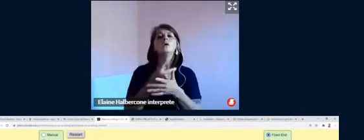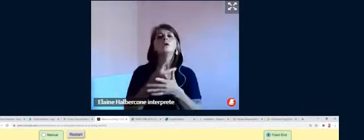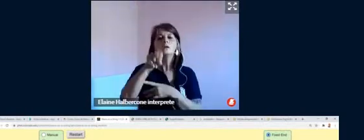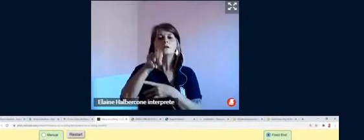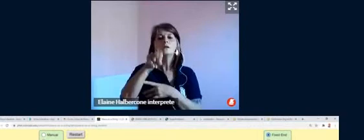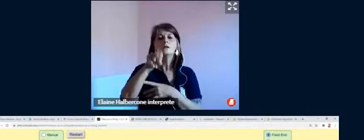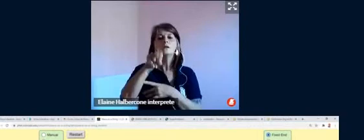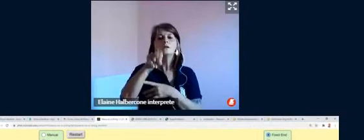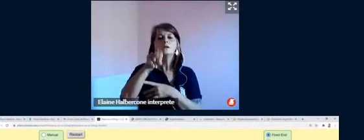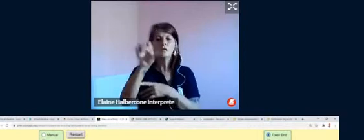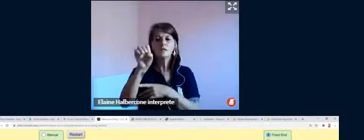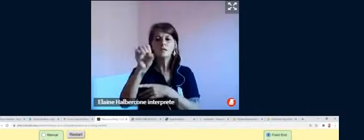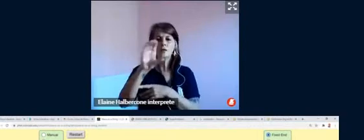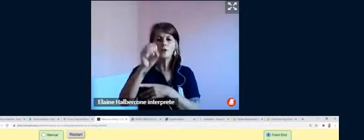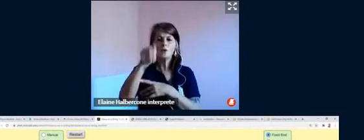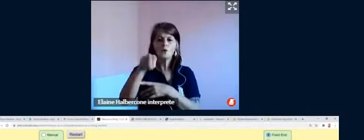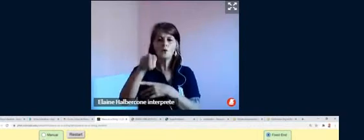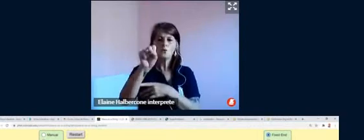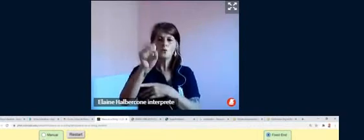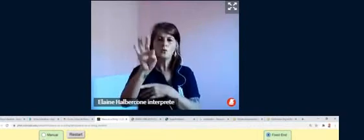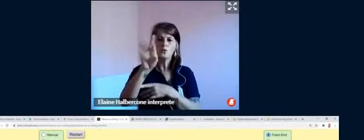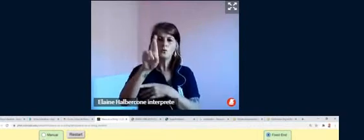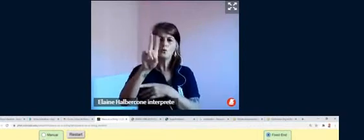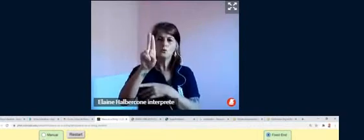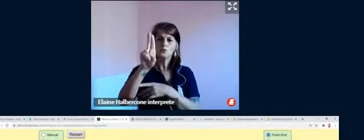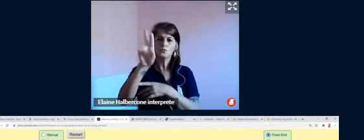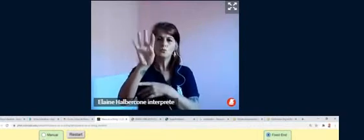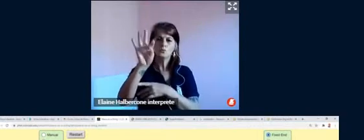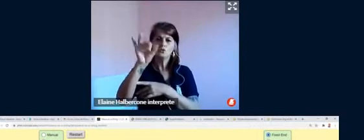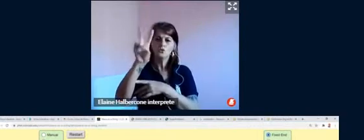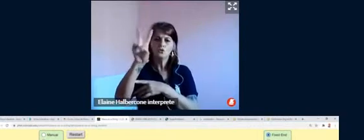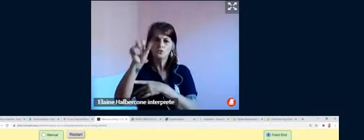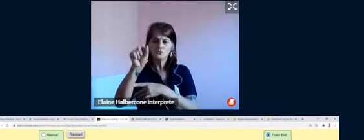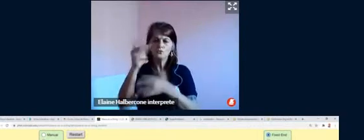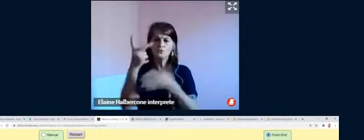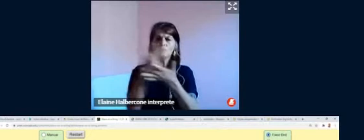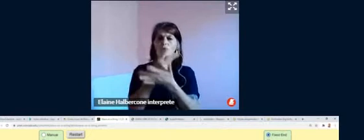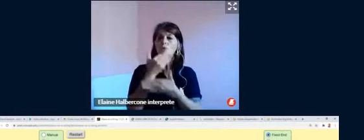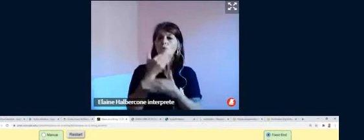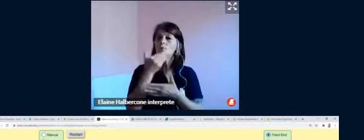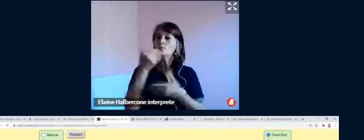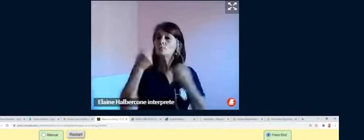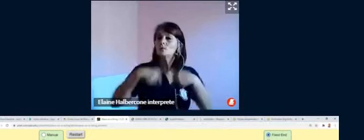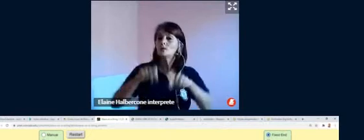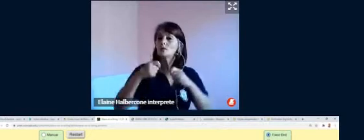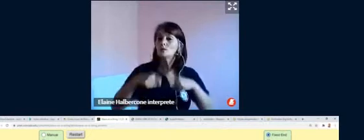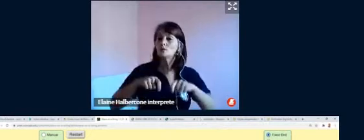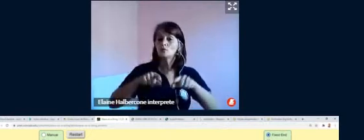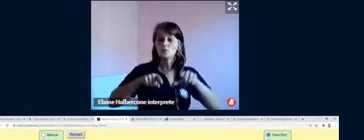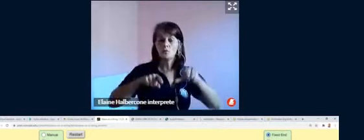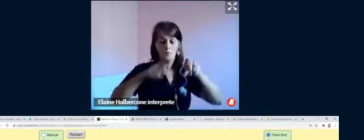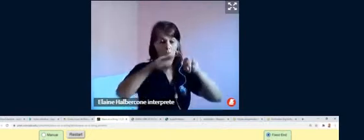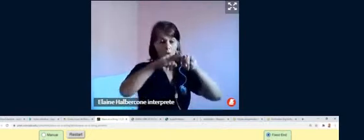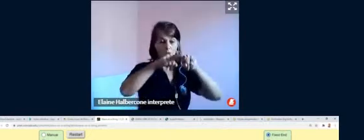construtiva. Para essa interferência construtiva acontecer, eu preciso que os pulsos, ao invés de viajar um por cima e